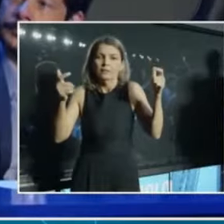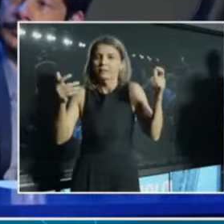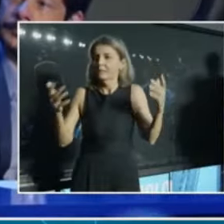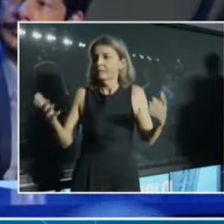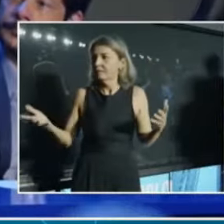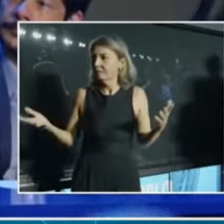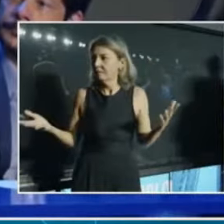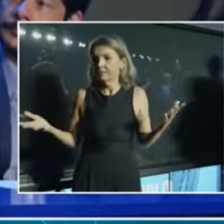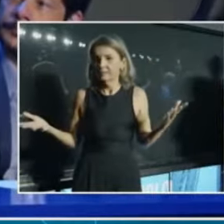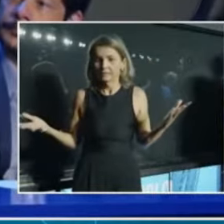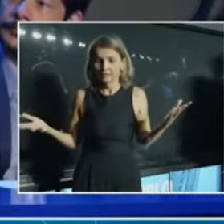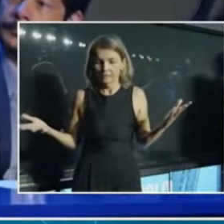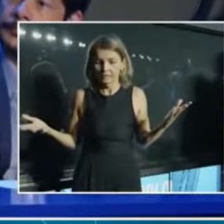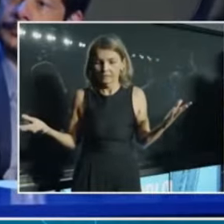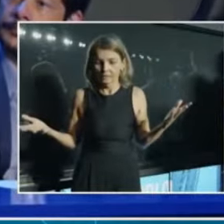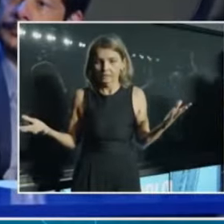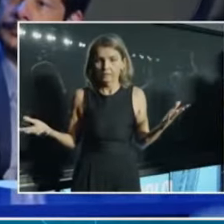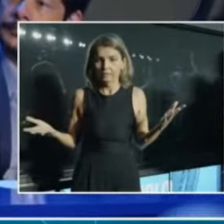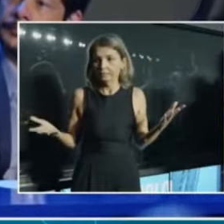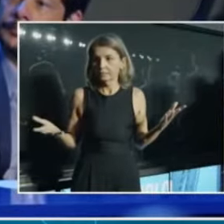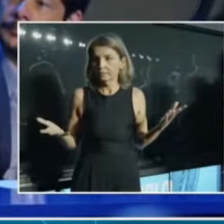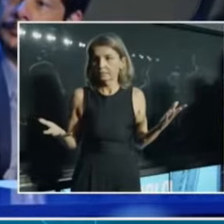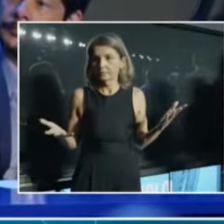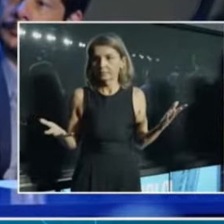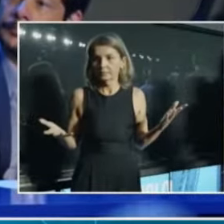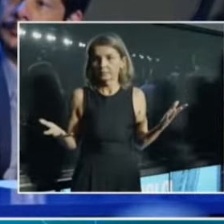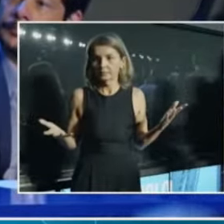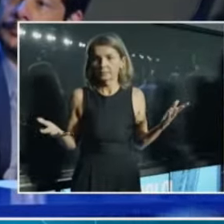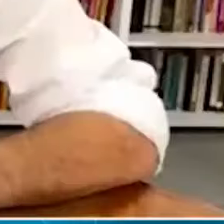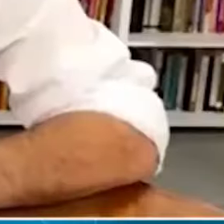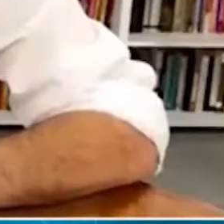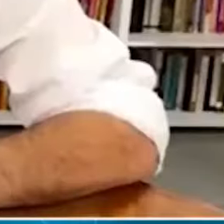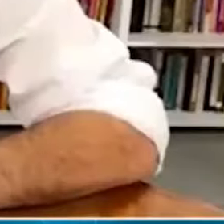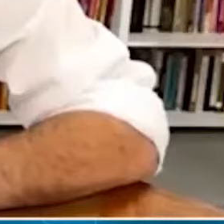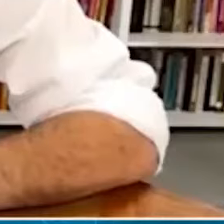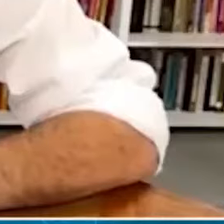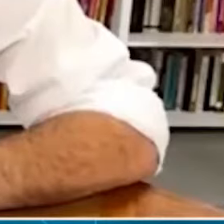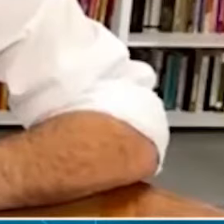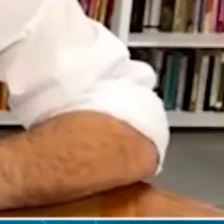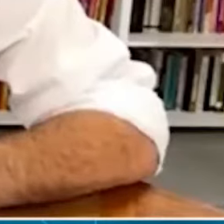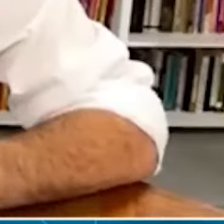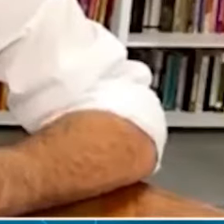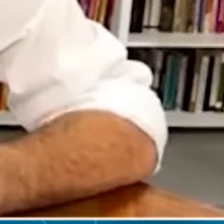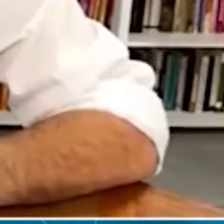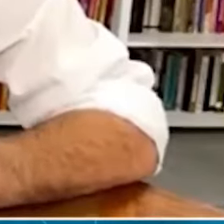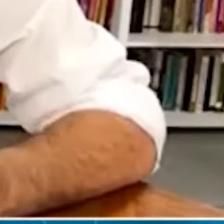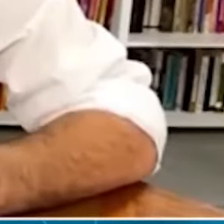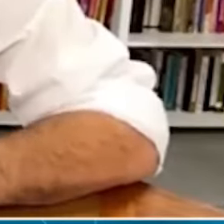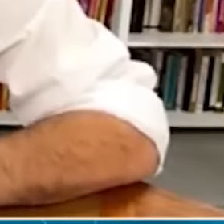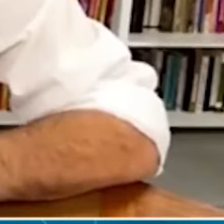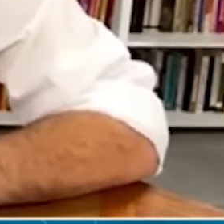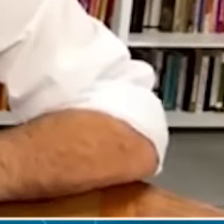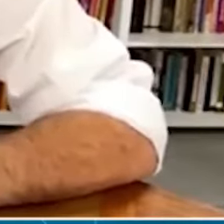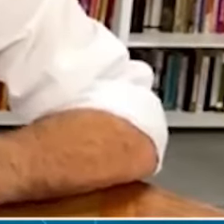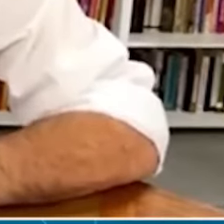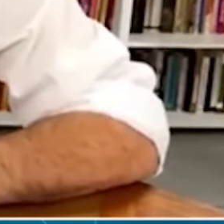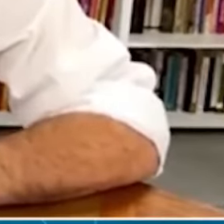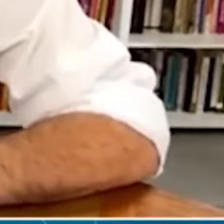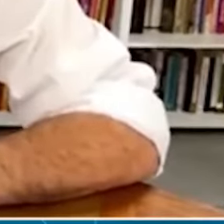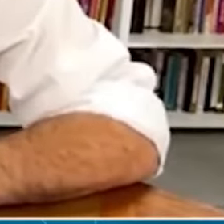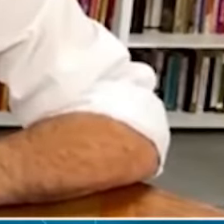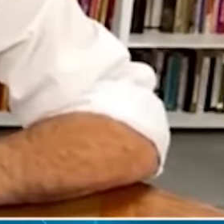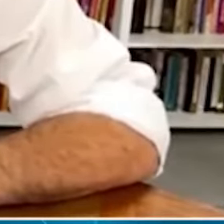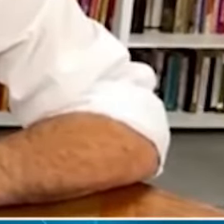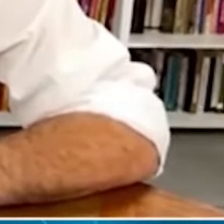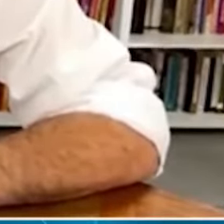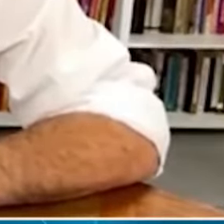mais ou para menos. Para quem está curioso, quando é que saem, então, as últimas pesquisas para prefeito de São Paulo?